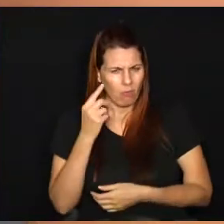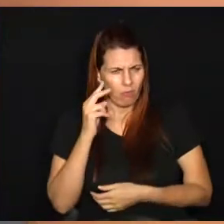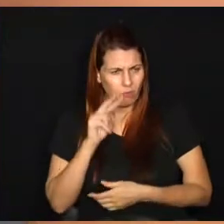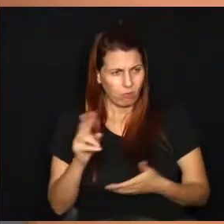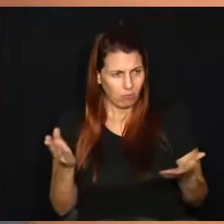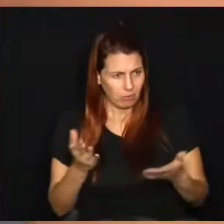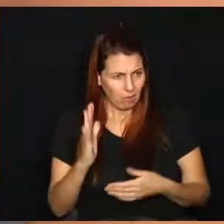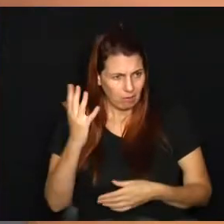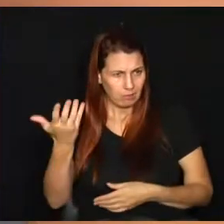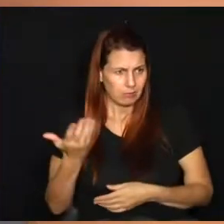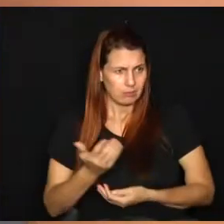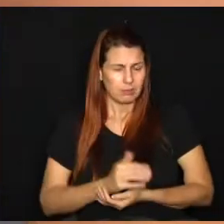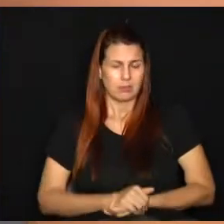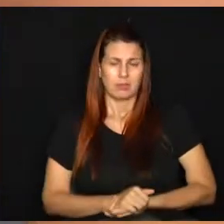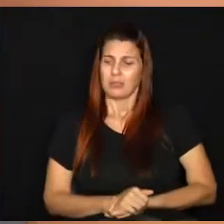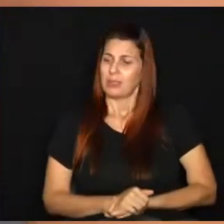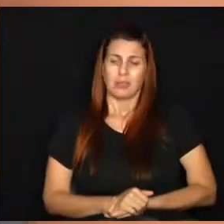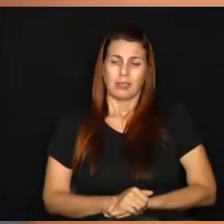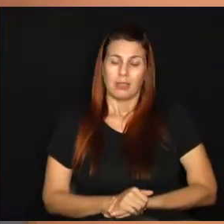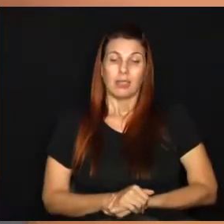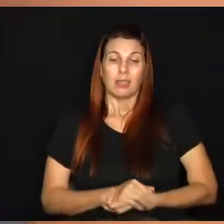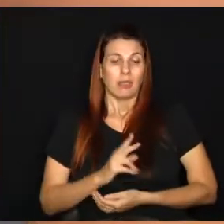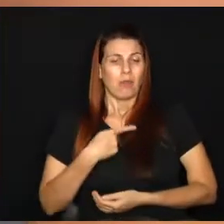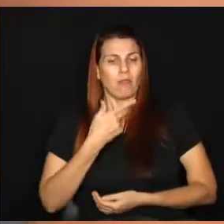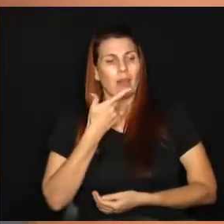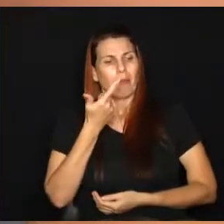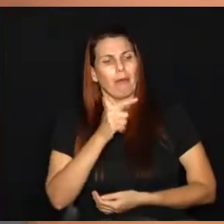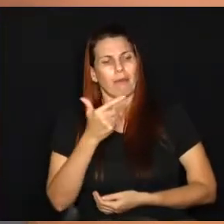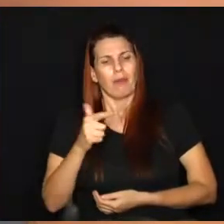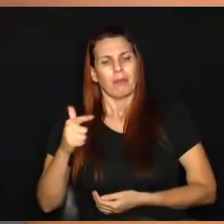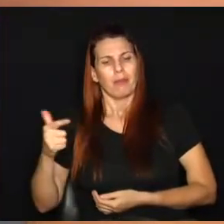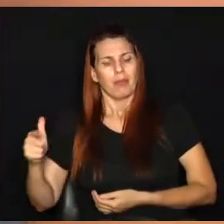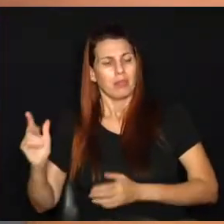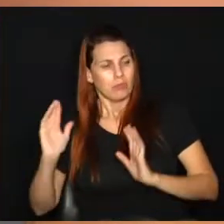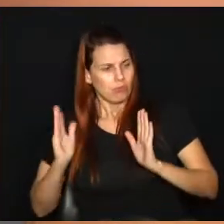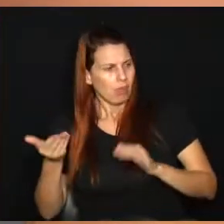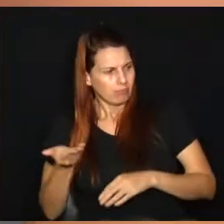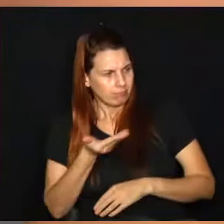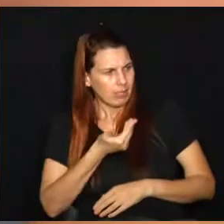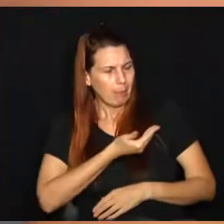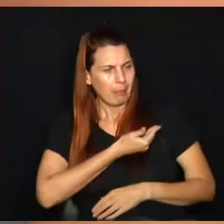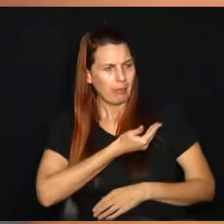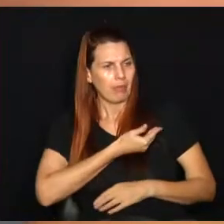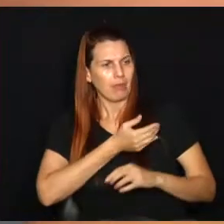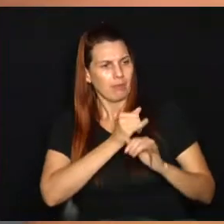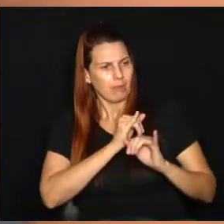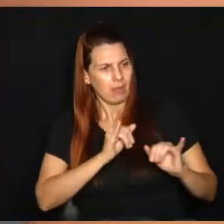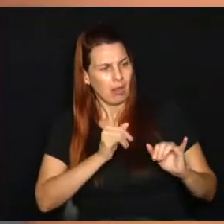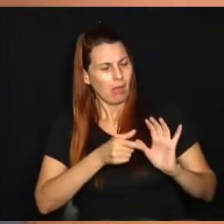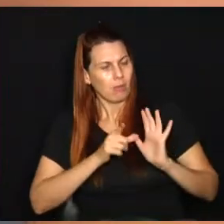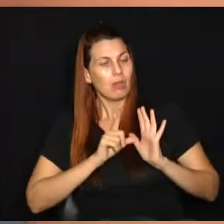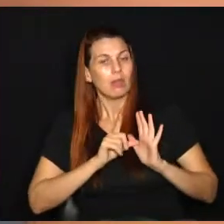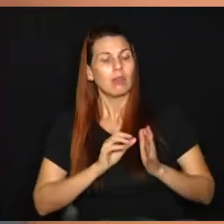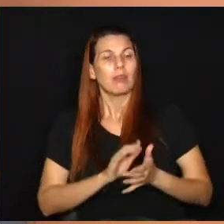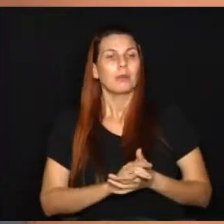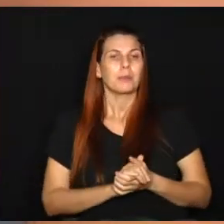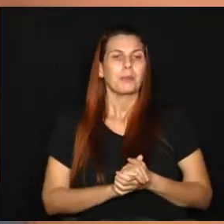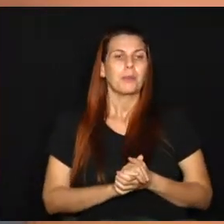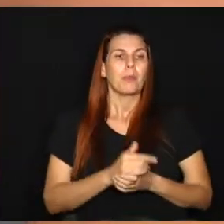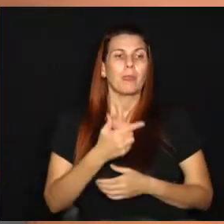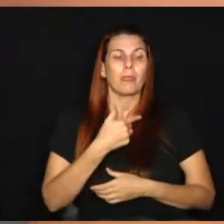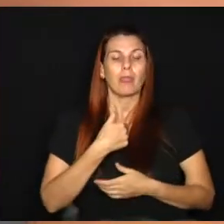Então, assim, para não ficar repetindo, que muitas companheiras que já me contemplaram, eu só